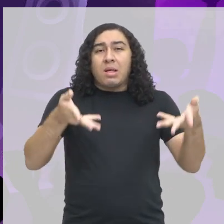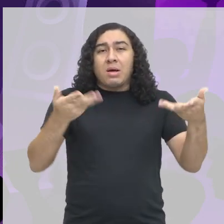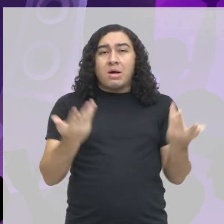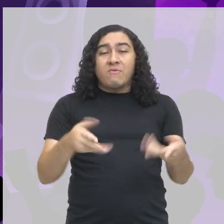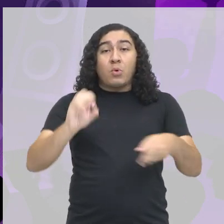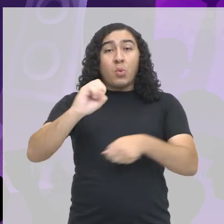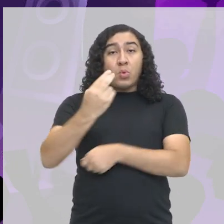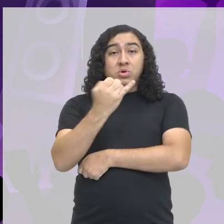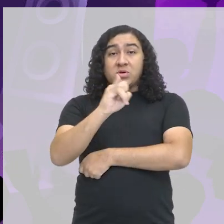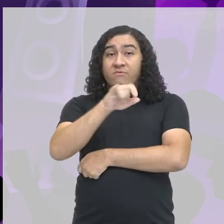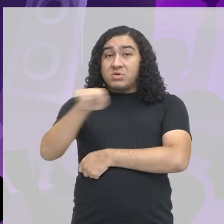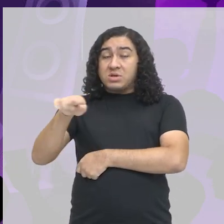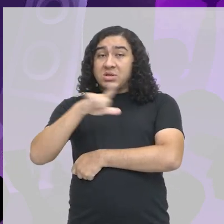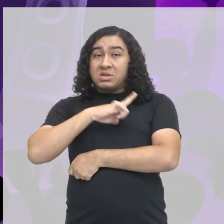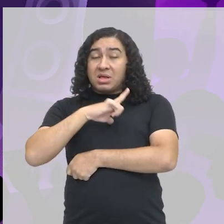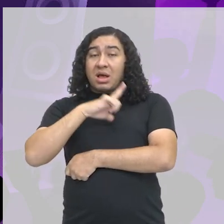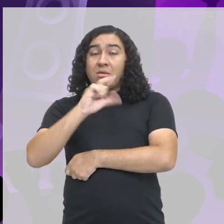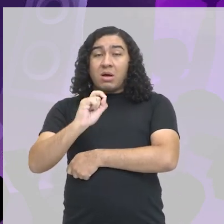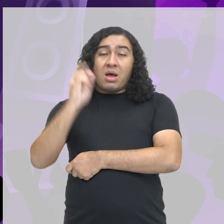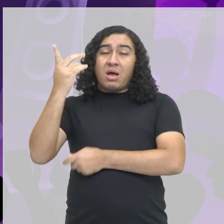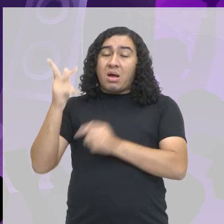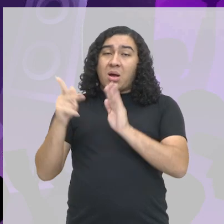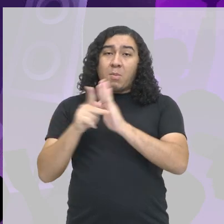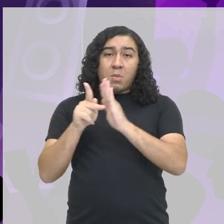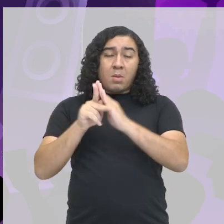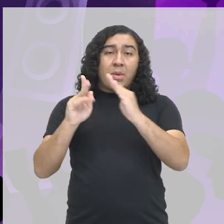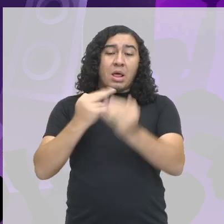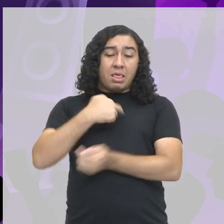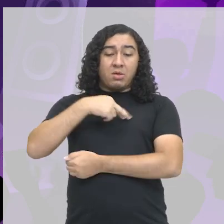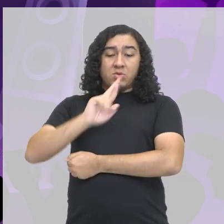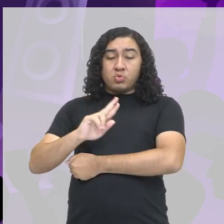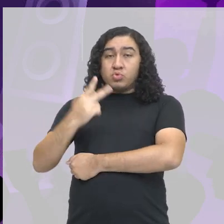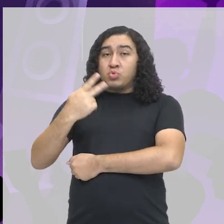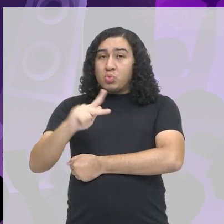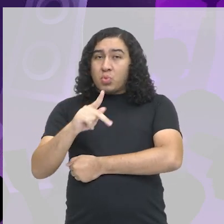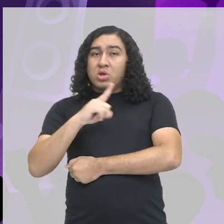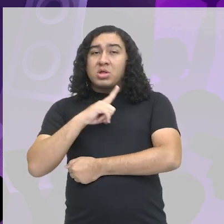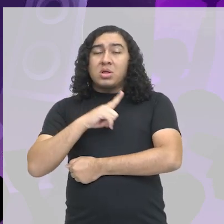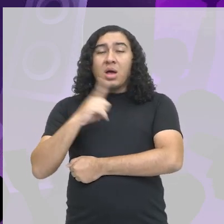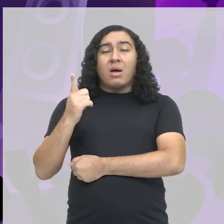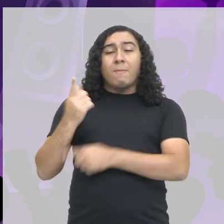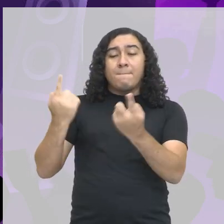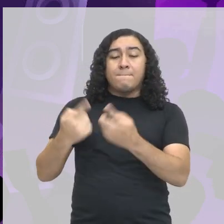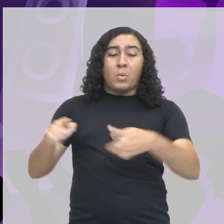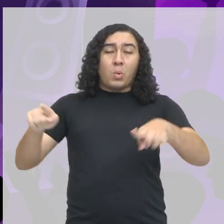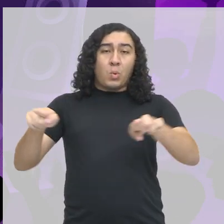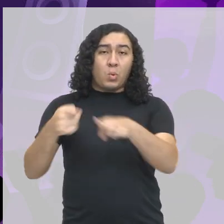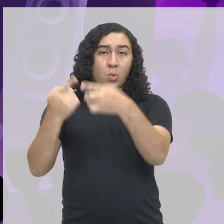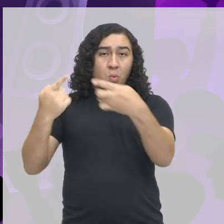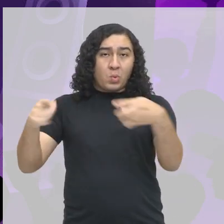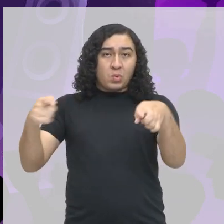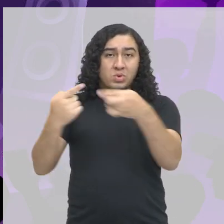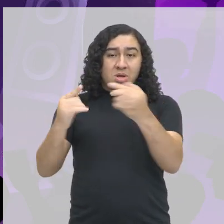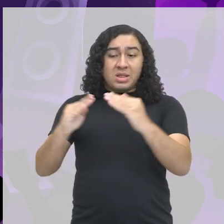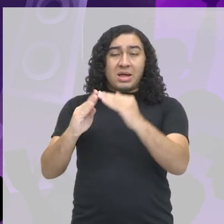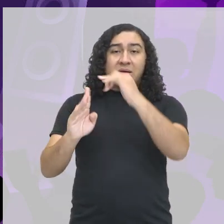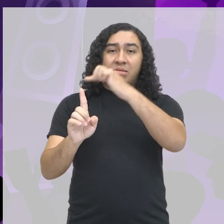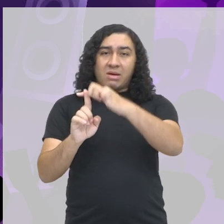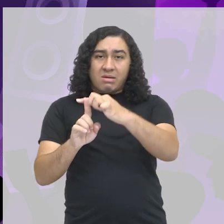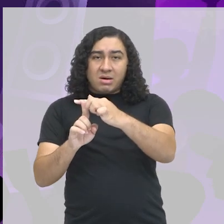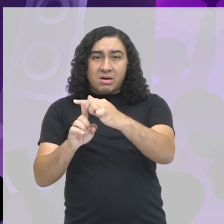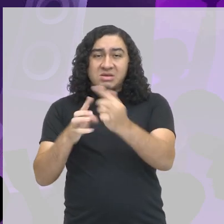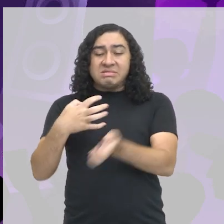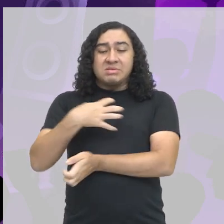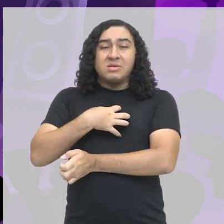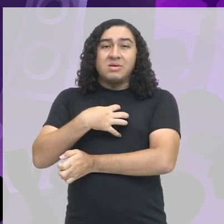muito religioso e ouve só as músicas gospel, né? E não